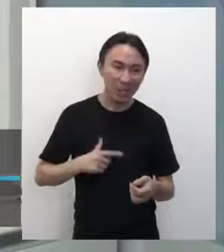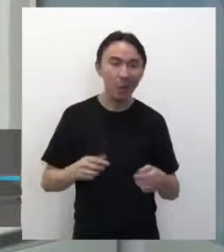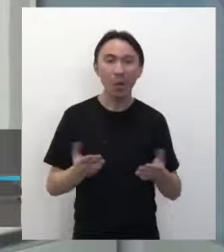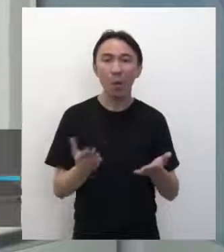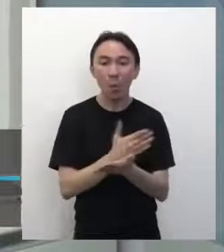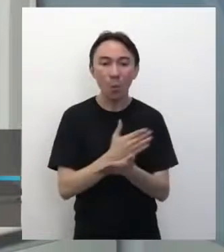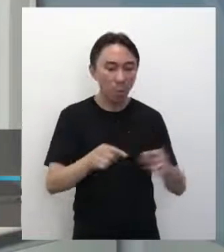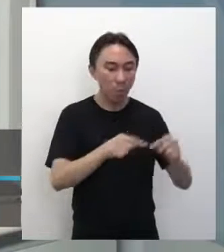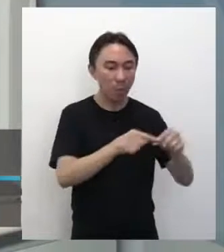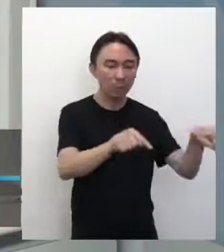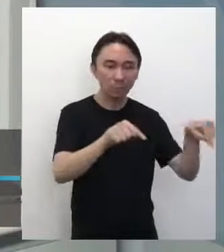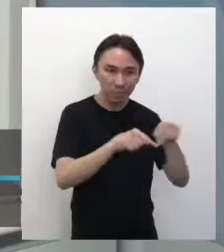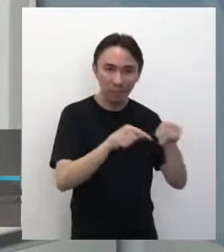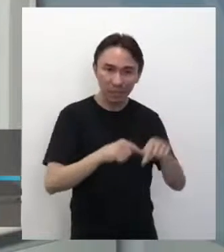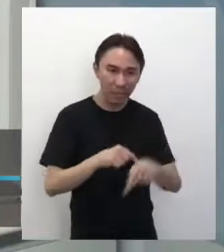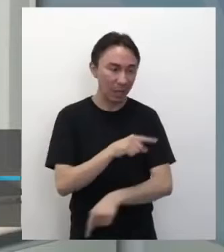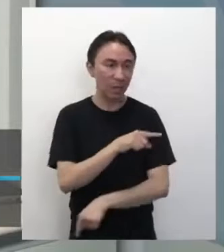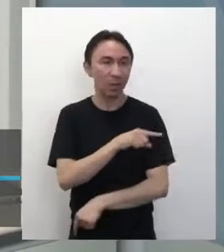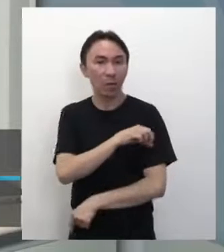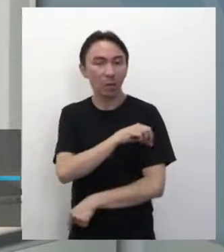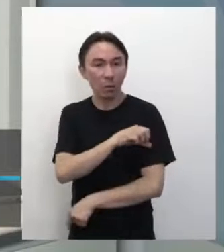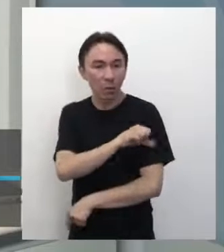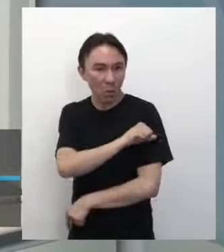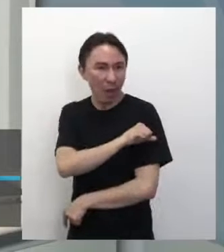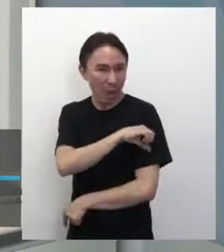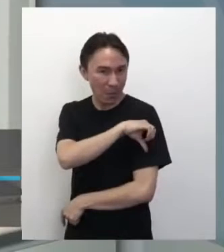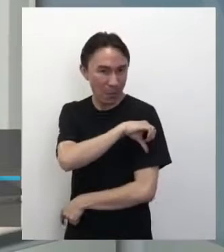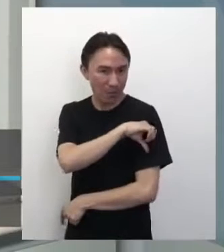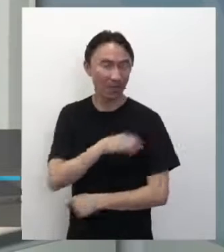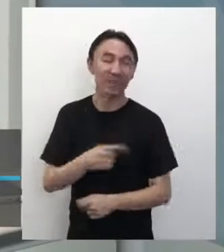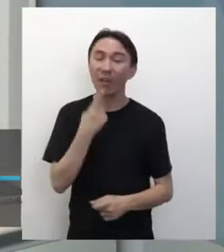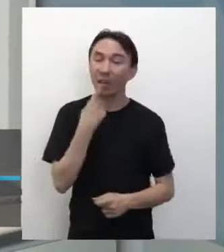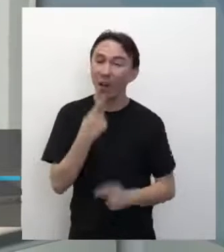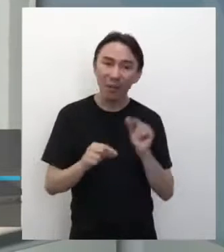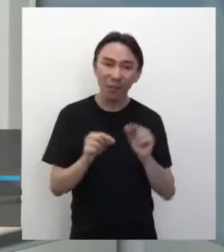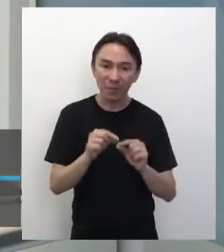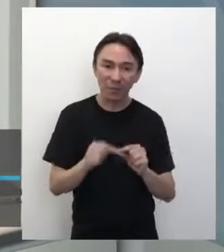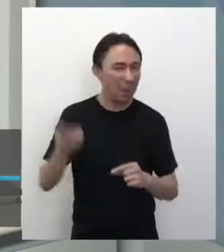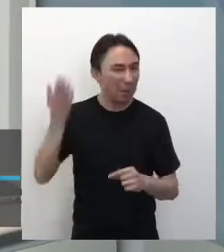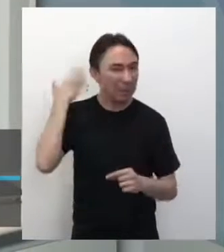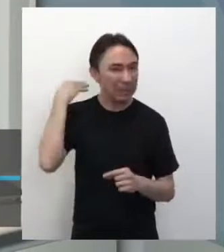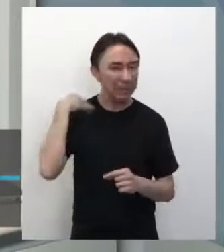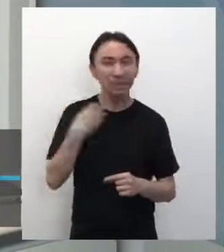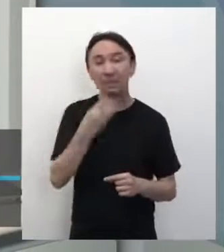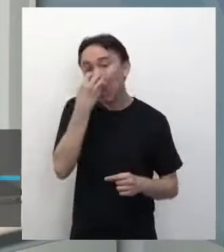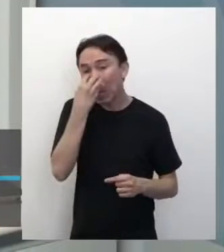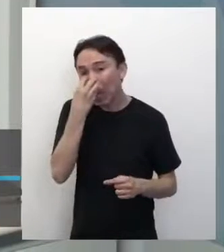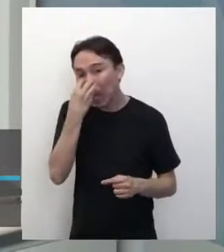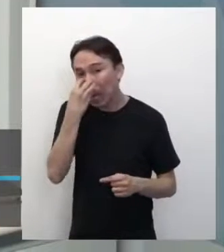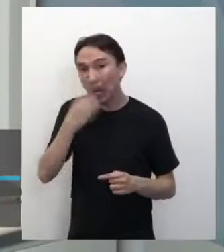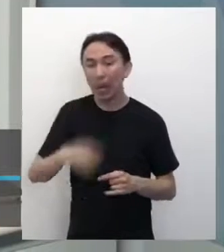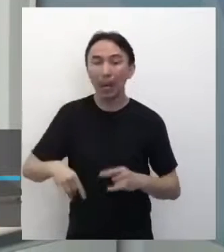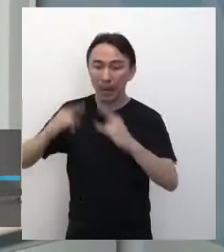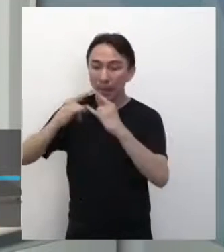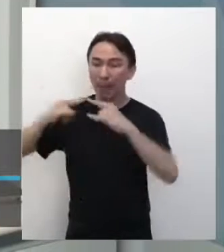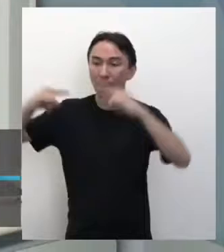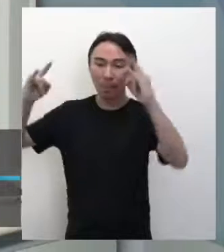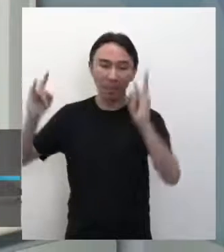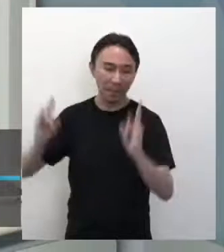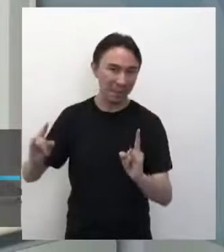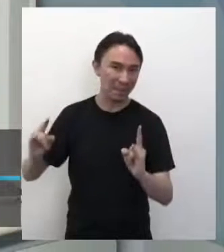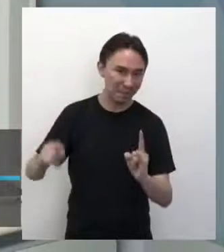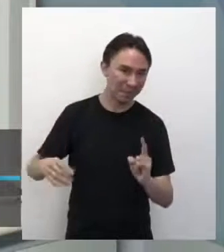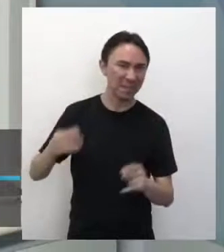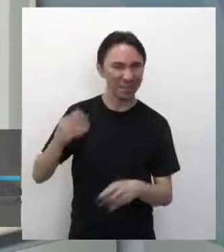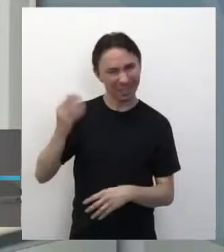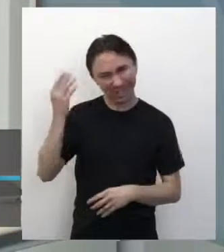Ela lembrou que os circos acho que chamavam, né, para participar da Jane e do Erondi. Lógico que você